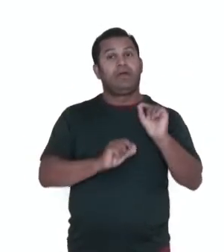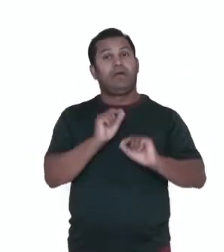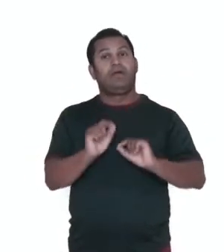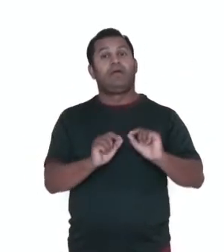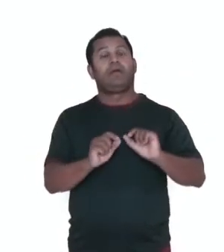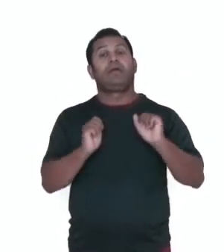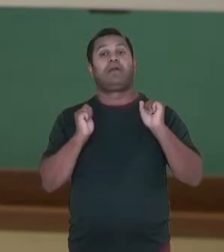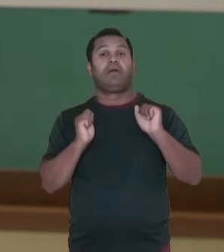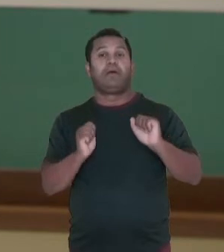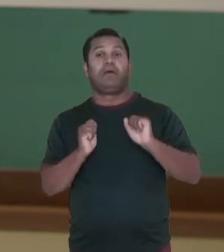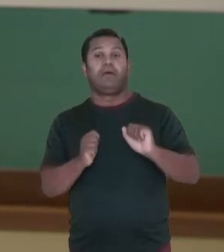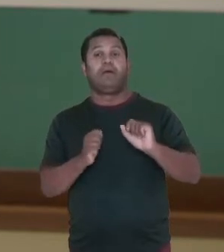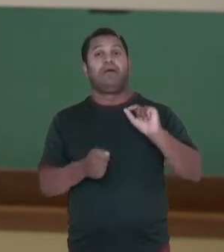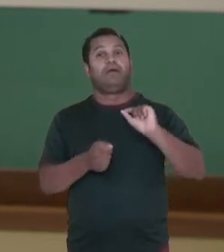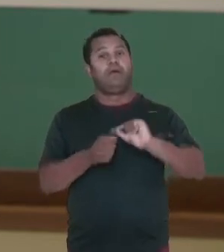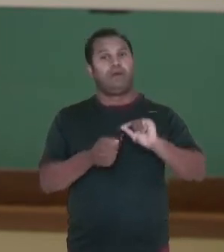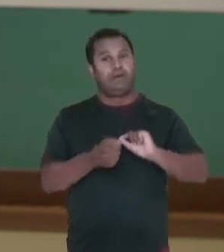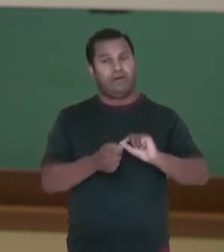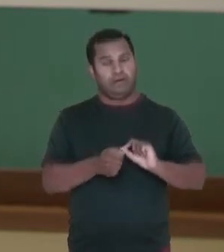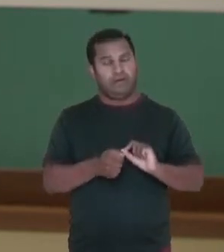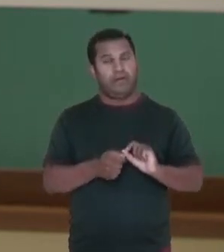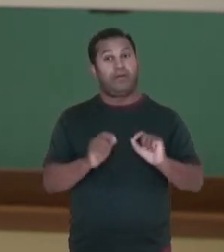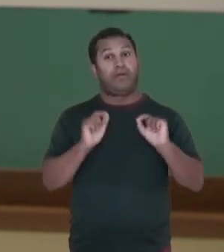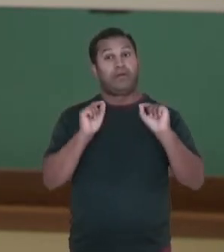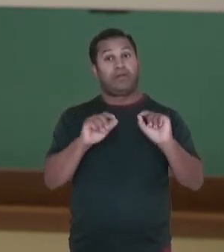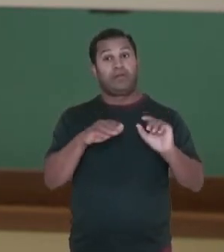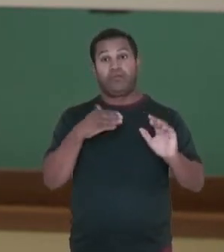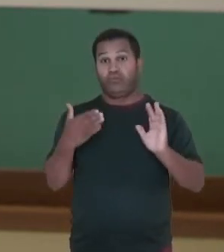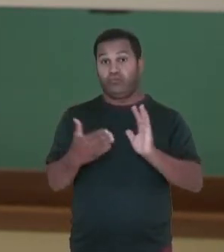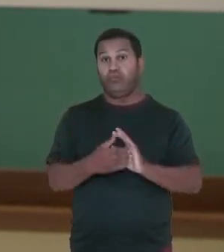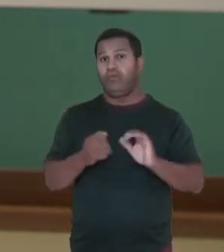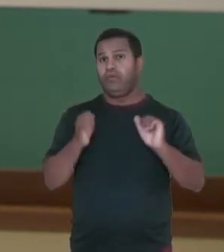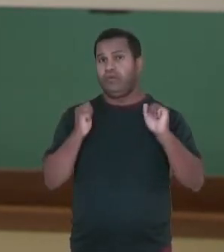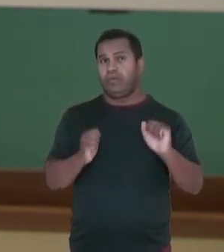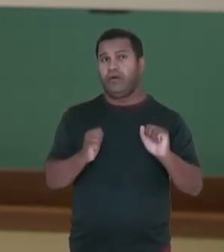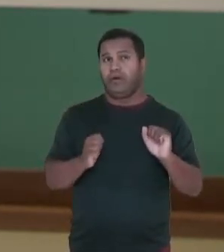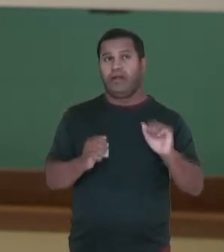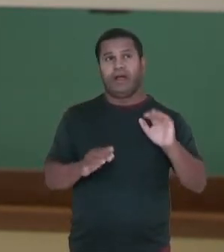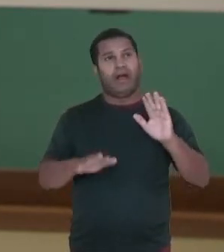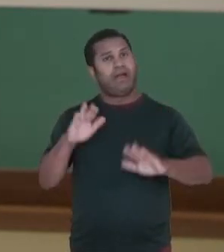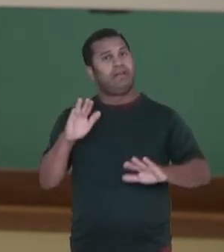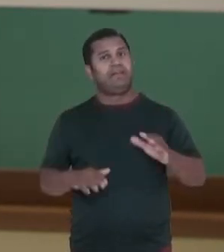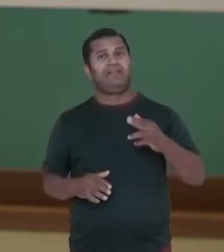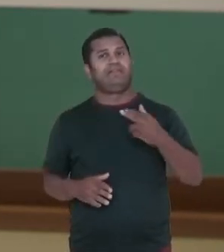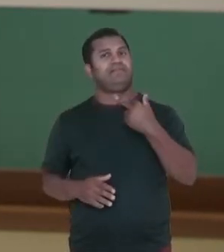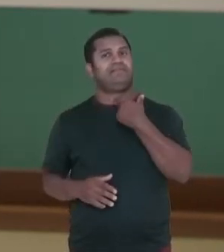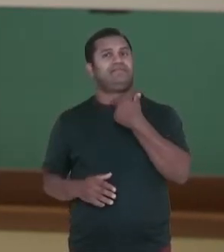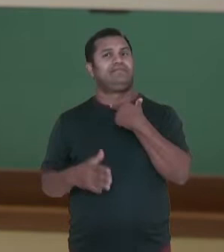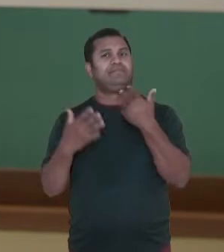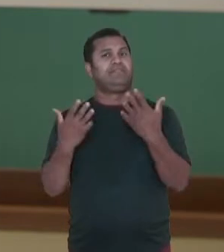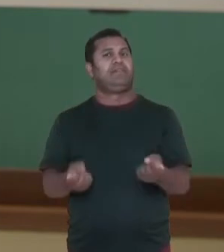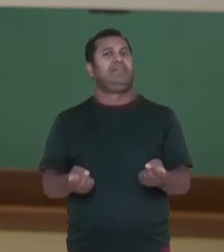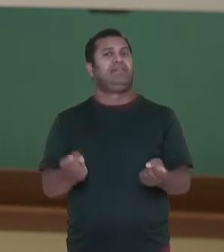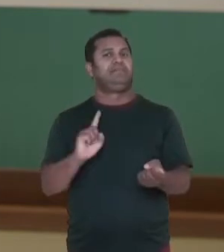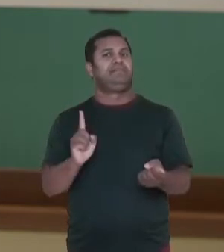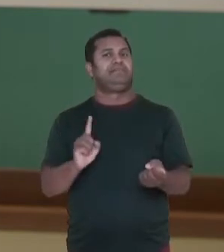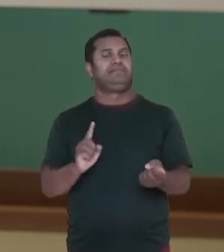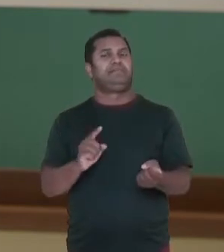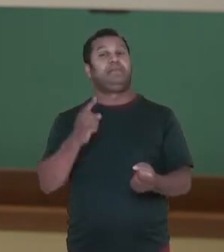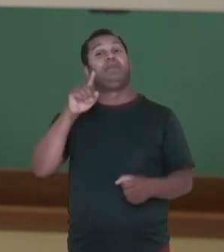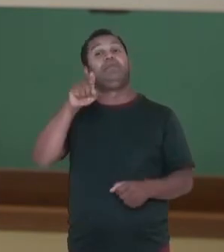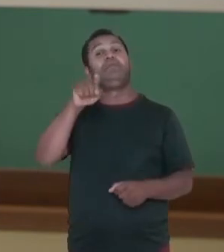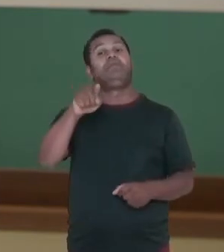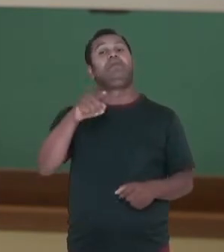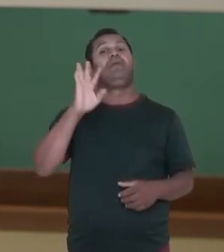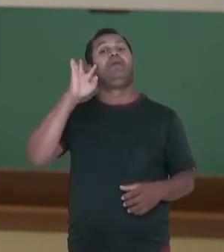possível é eticamente aceitável. O que que você acha? Quais são os objetivos da bioética? Vou dar um tempinho para vocês